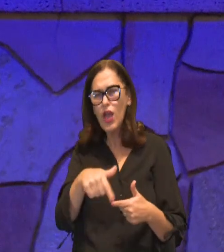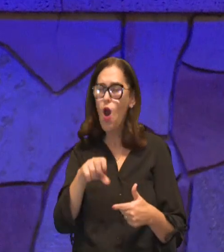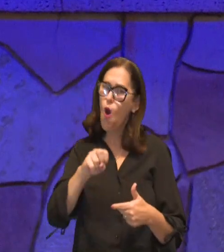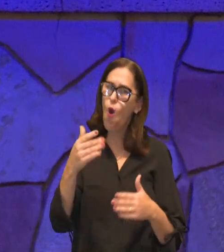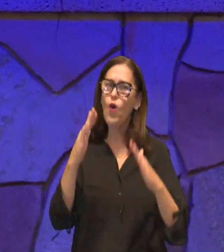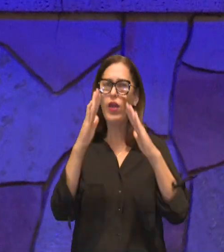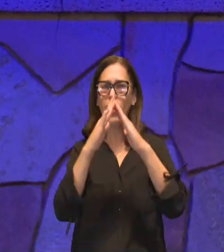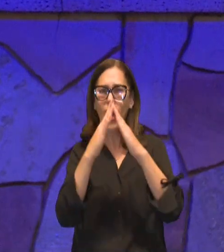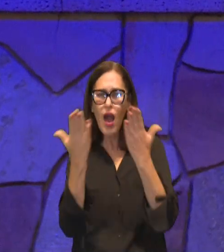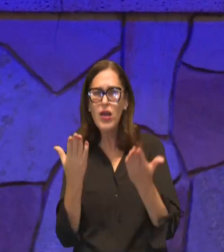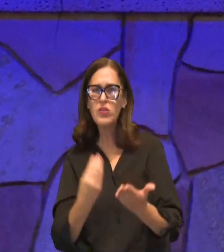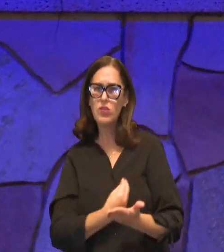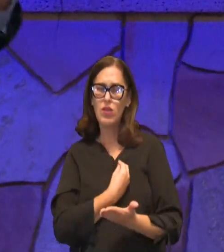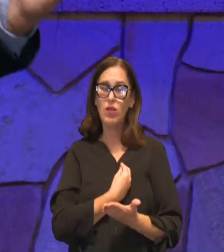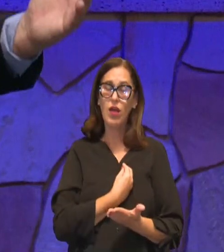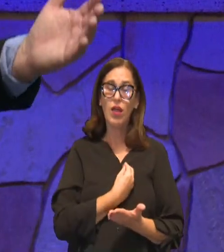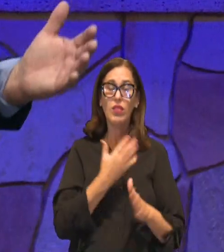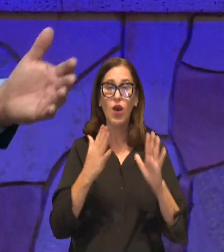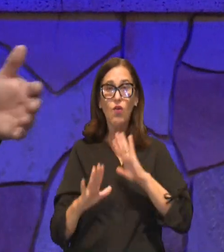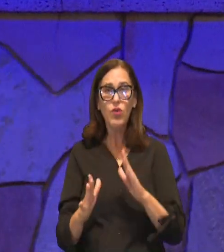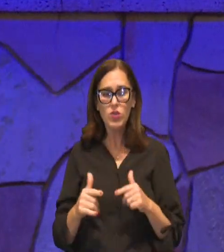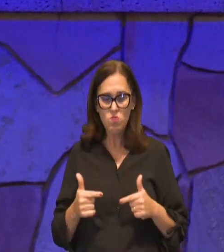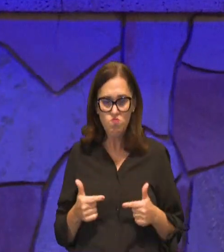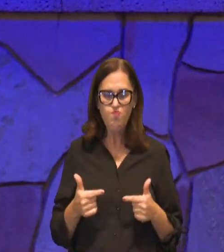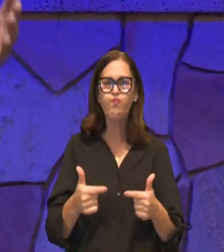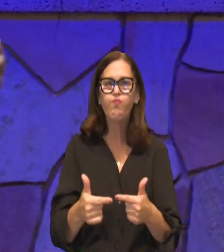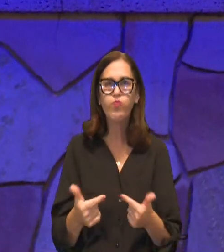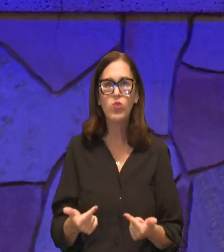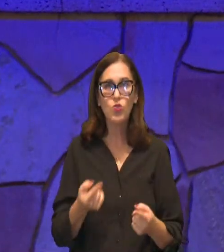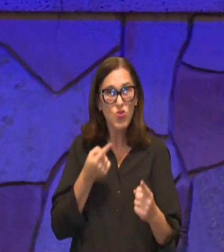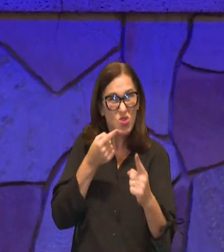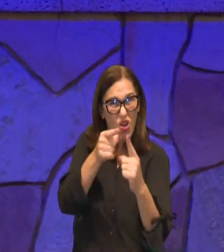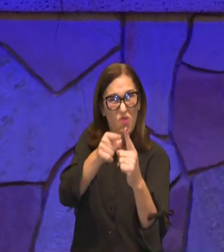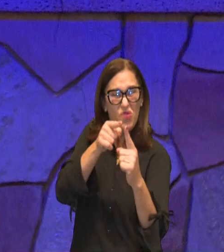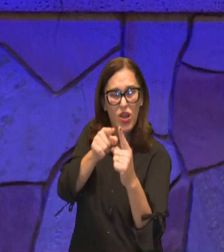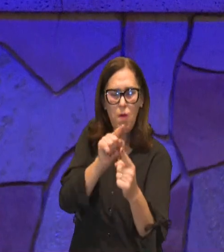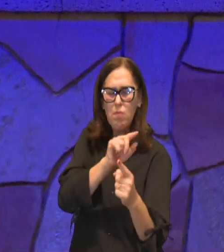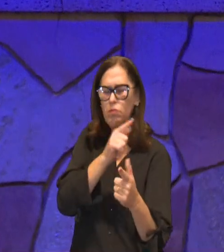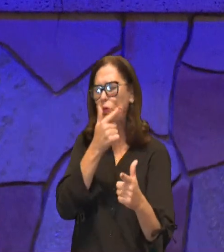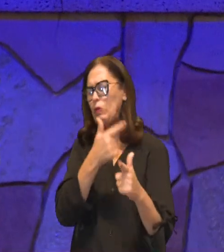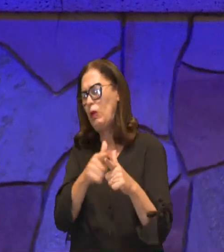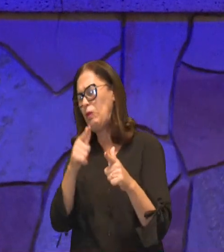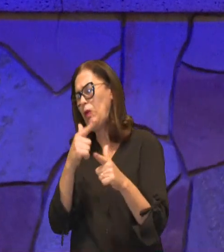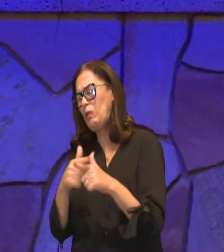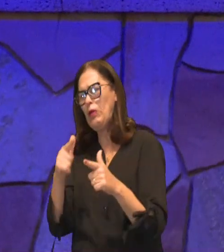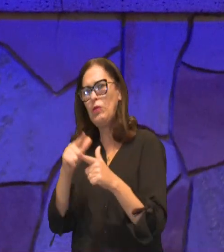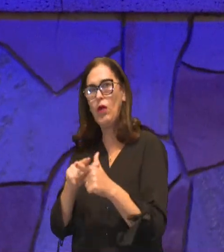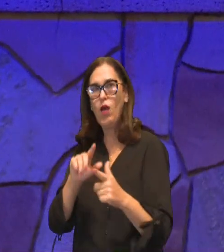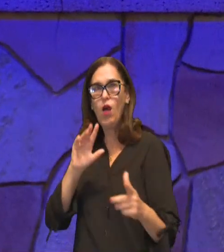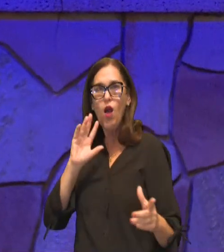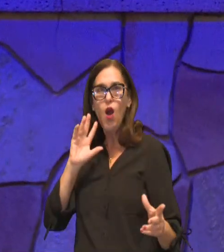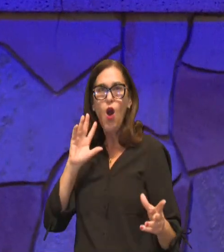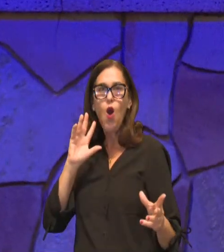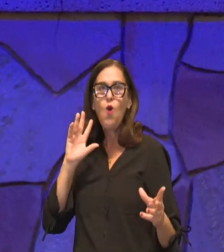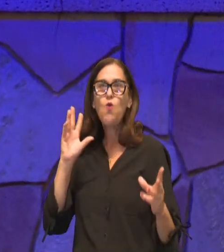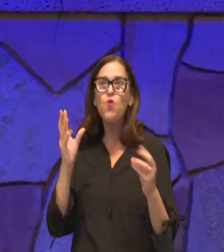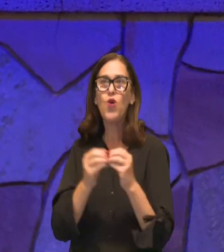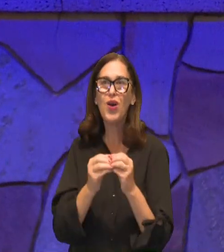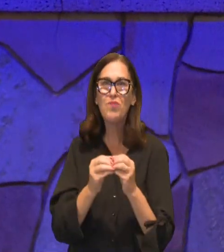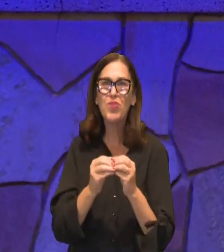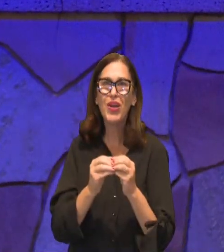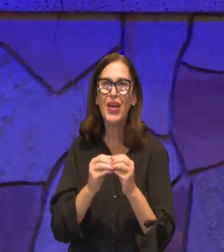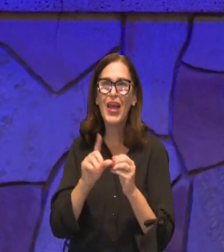sua casa, talvez, quem sabe, enfrentando um grande desafio, com muitos problemas, como resultado de más